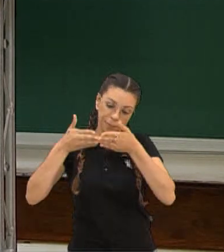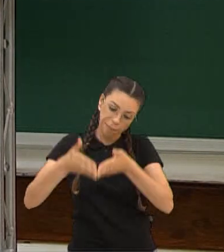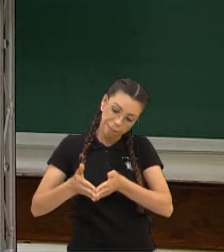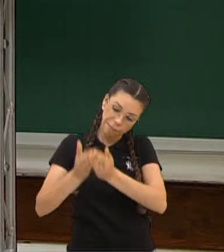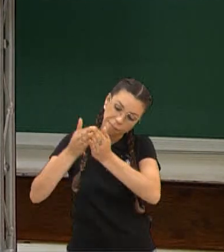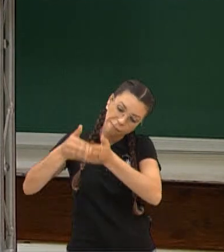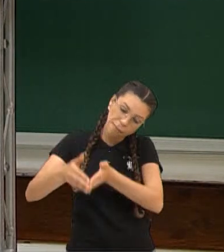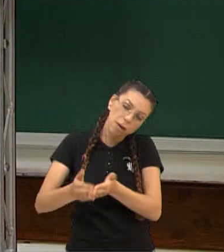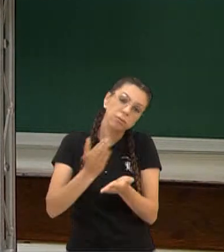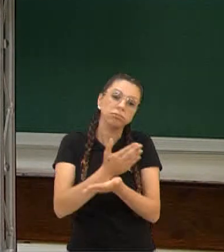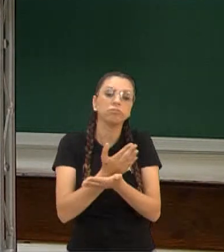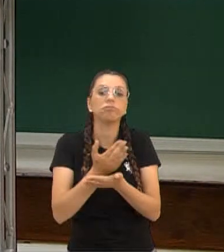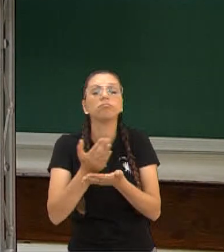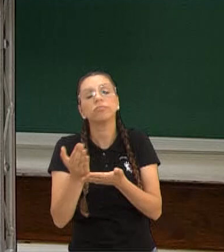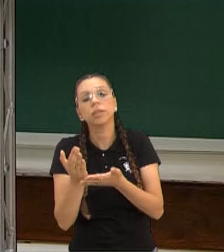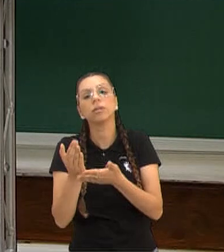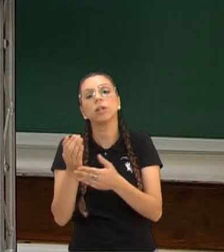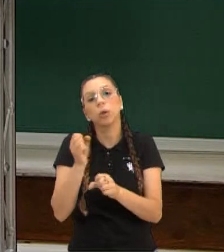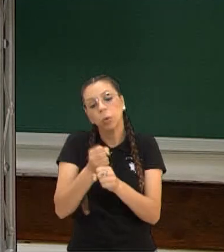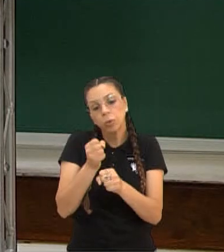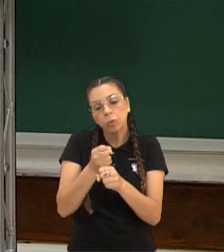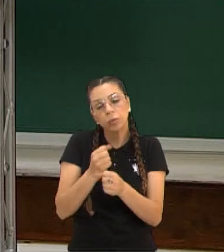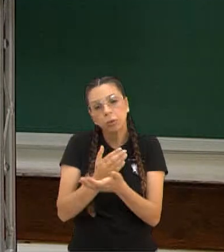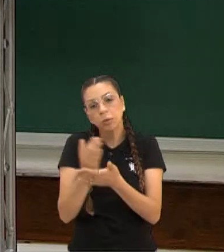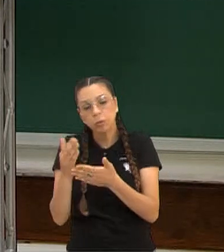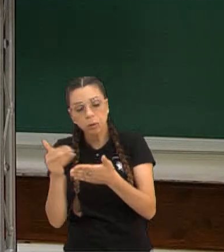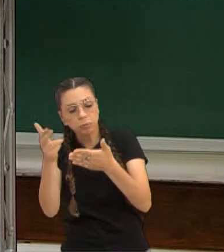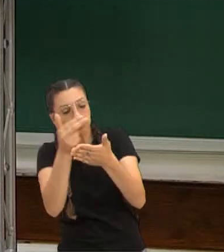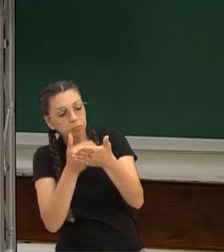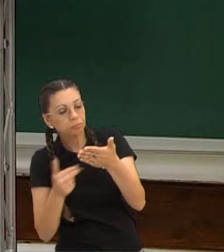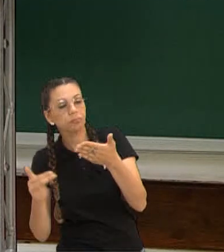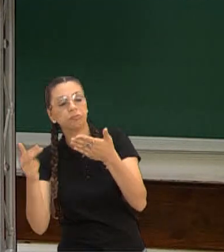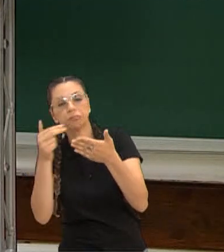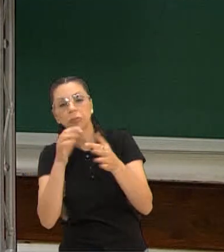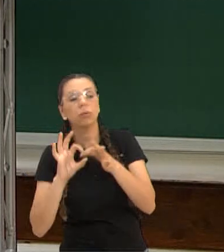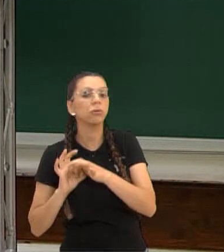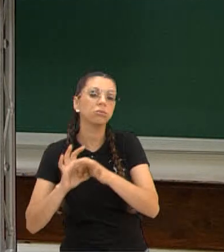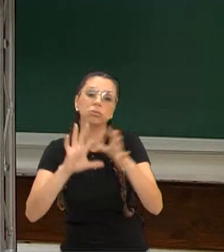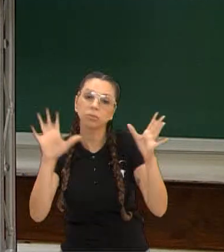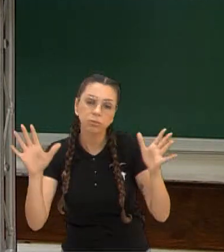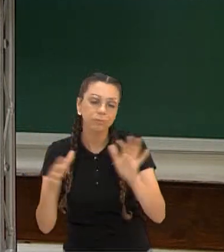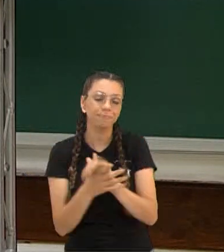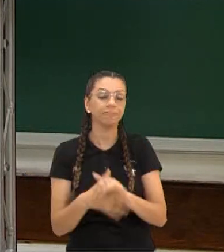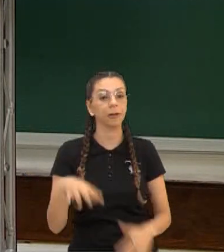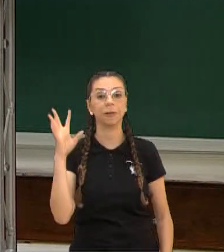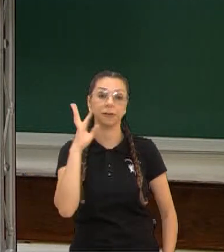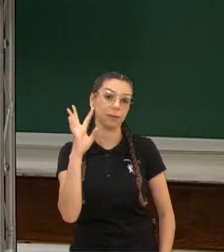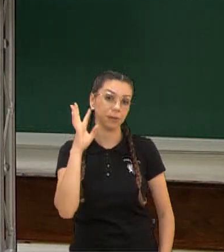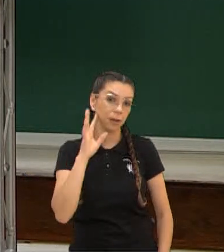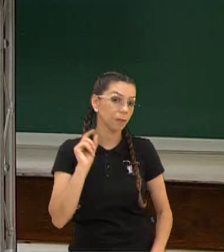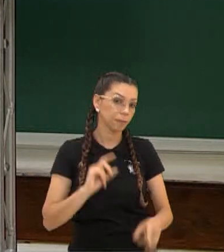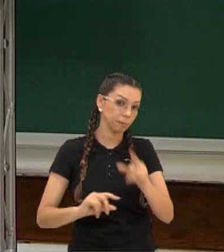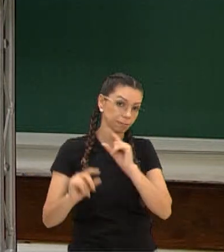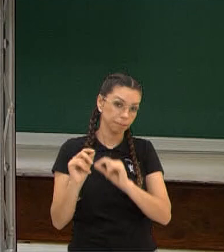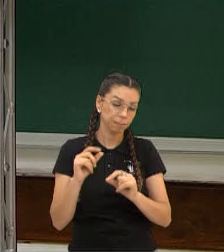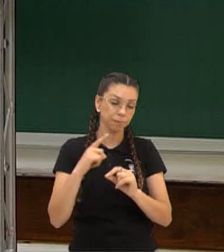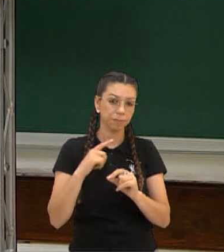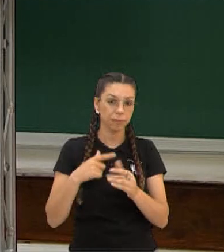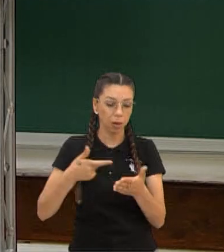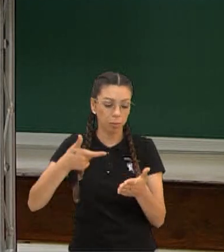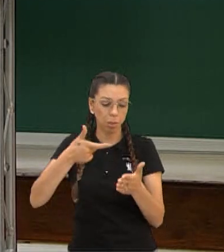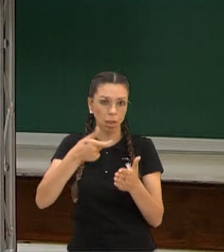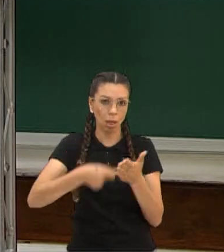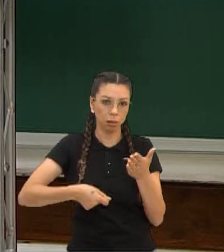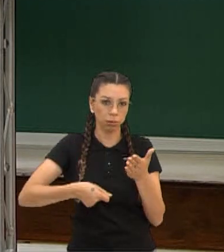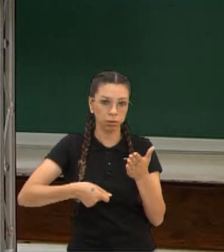ele começar a pintar com cavalete, né, a pintar livre. E outra coisa bacana nessa época é que surgem as bisnagas de